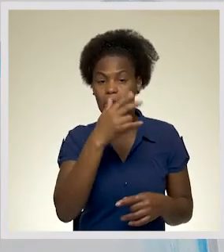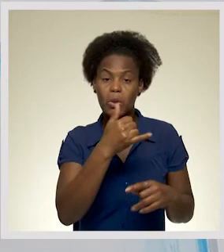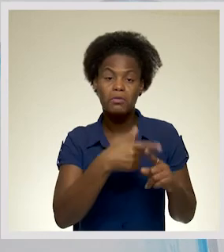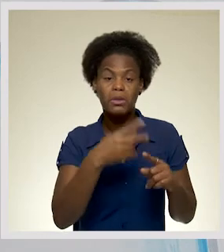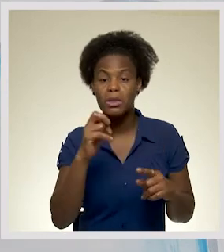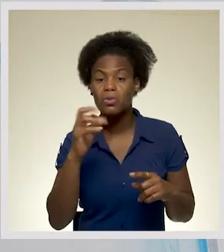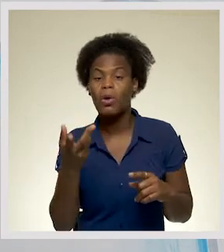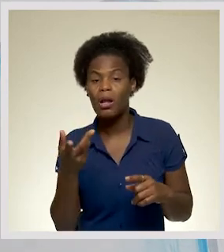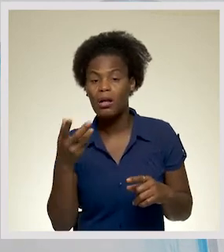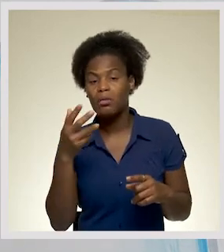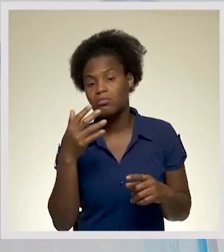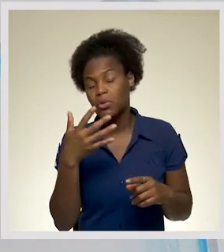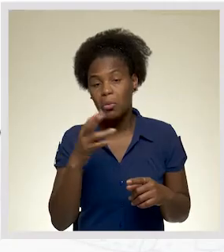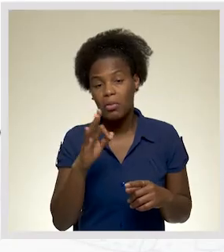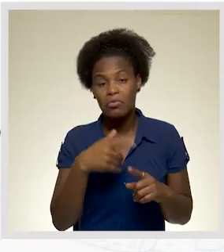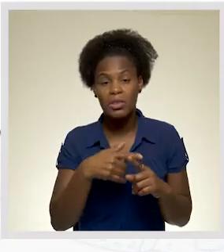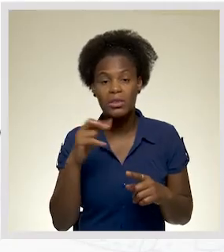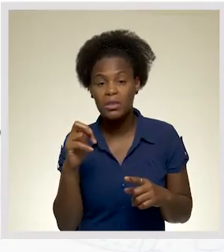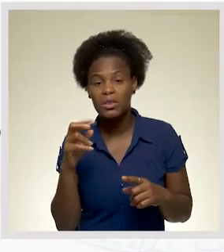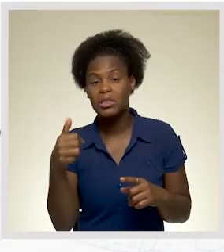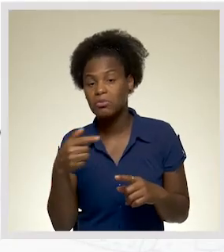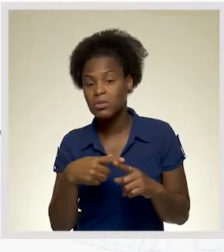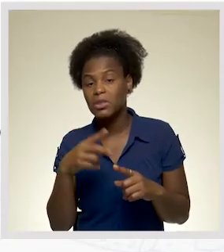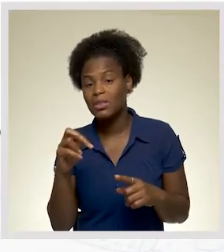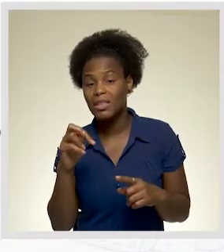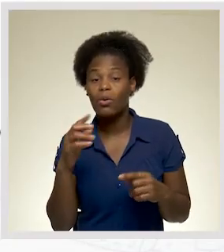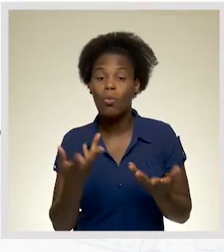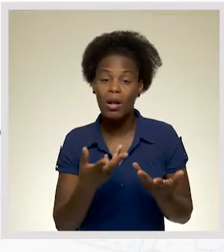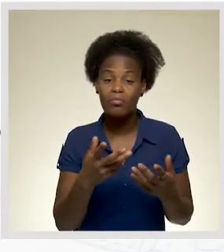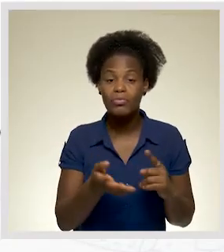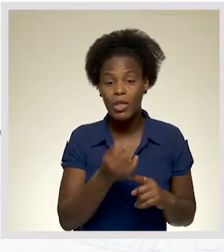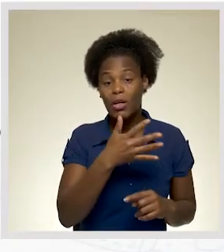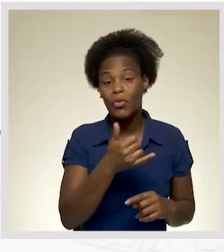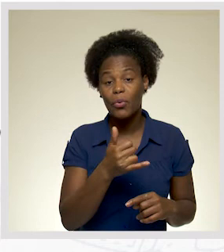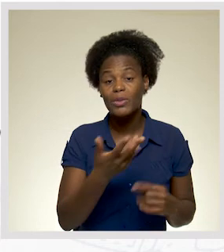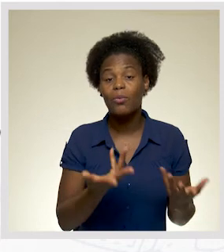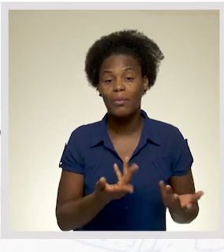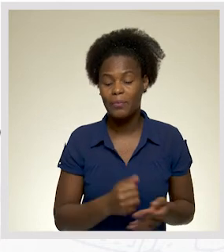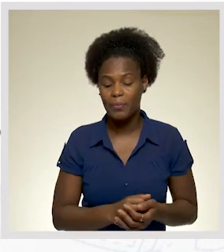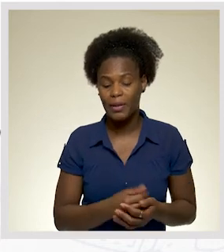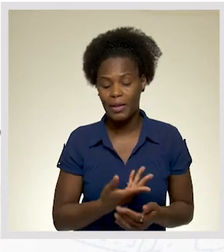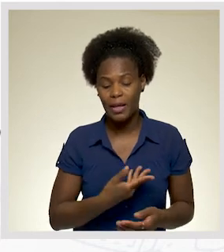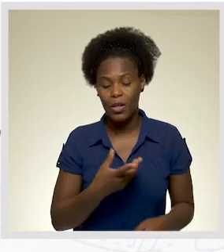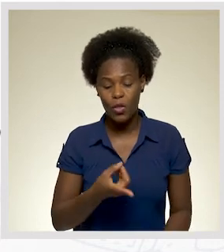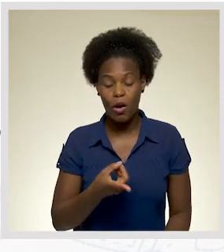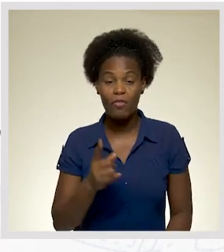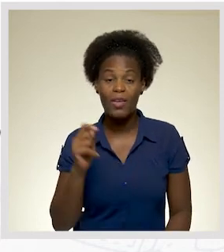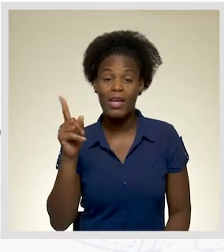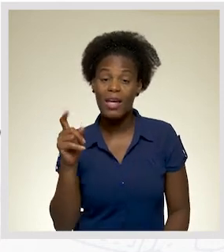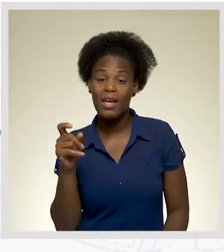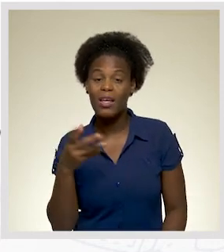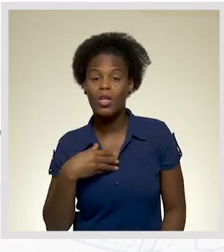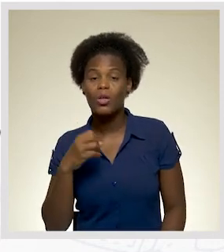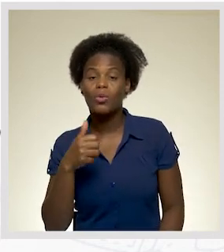Então, vais ter que fazer e descobrir. A linha D, 9 é o dobro,